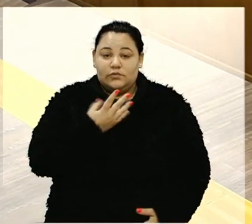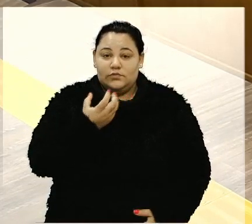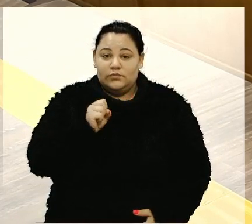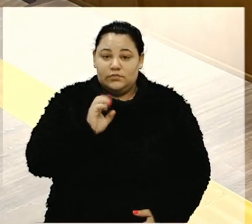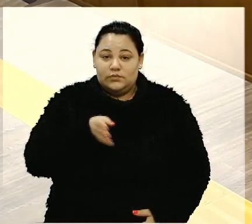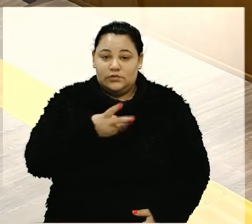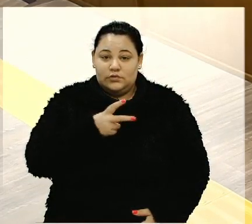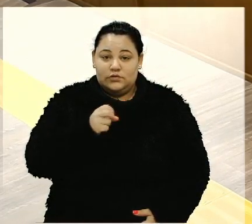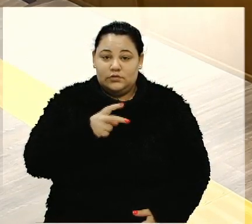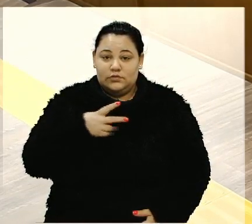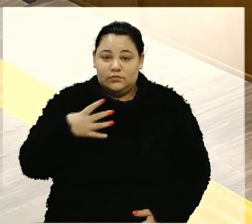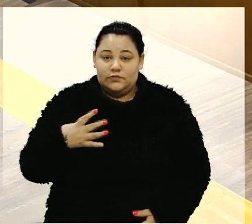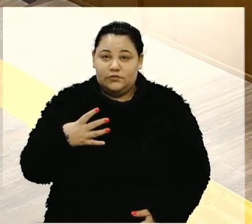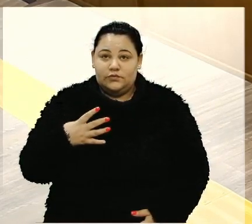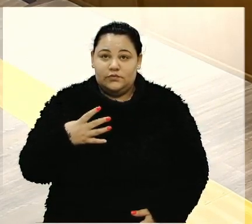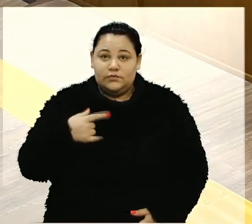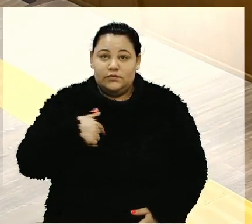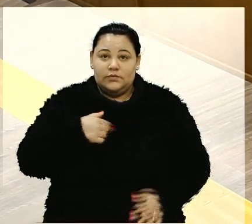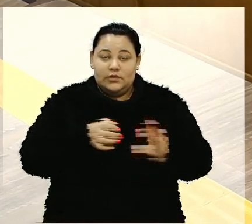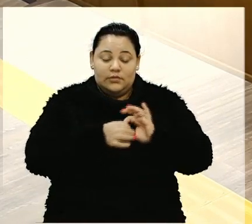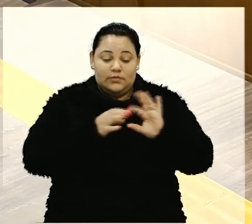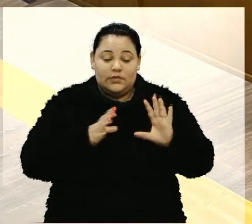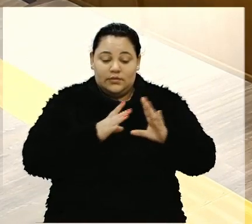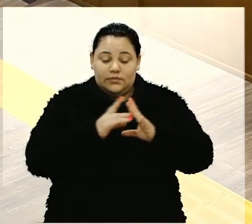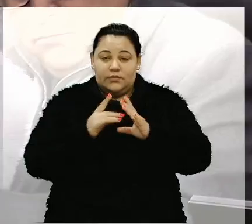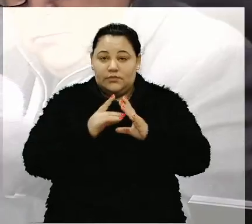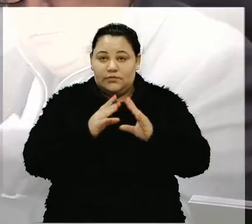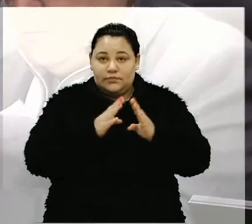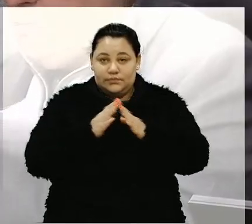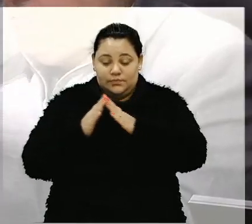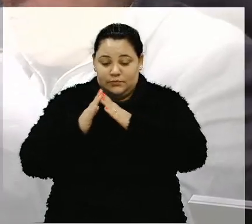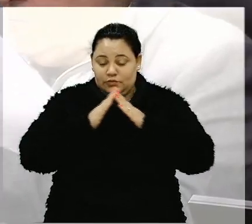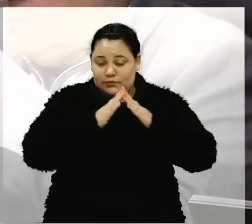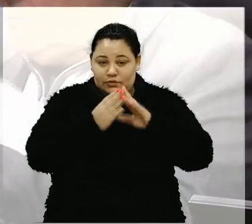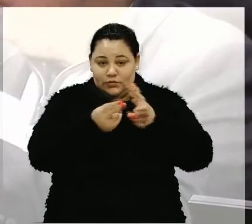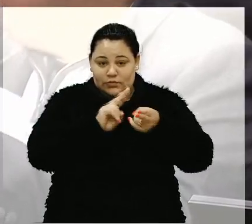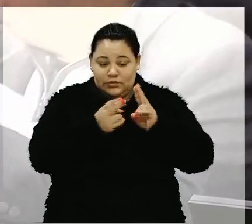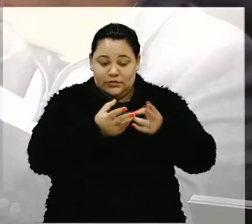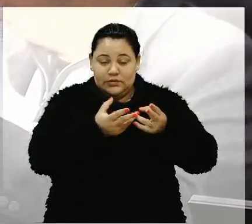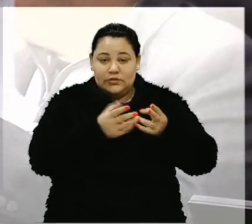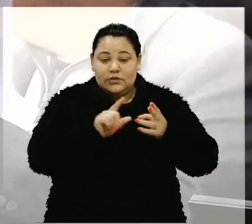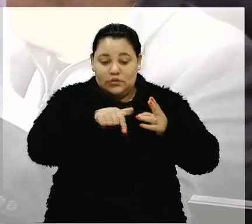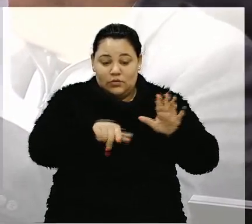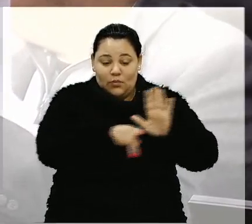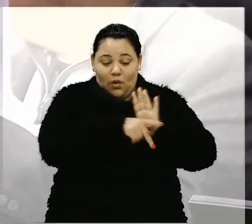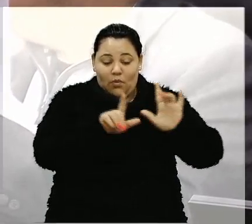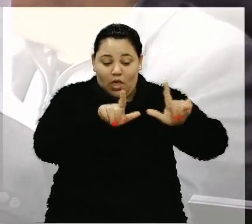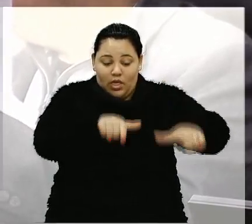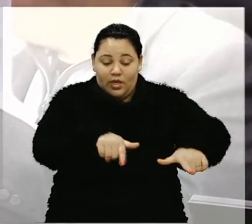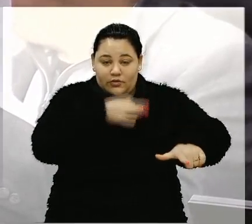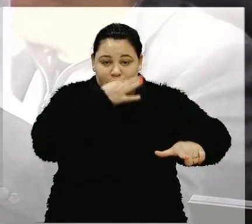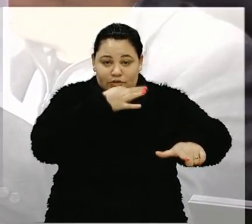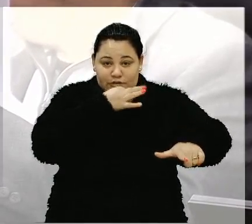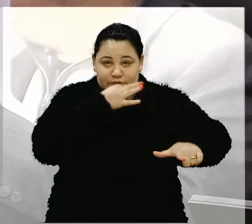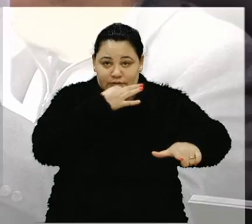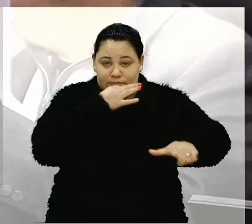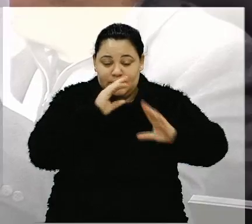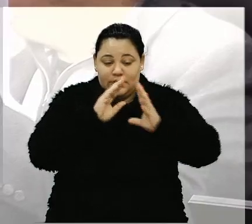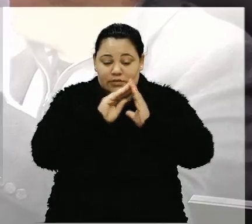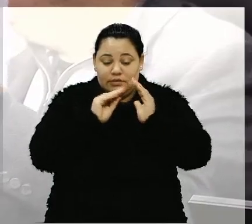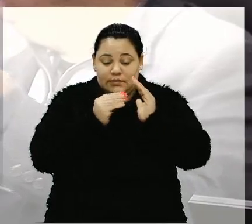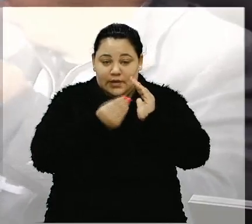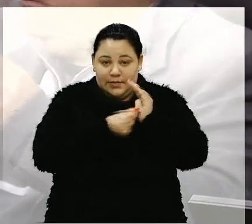que visa desafetar imóveis urbanos pertencentes ao município de Caxias do Sul e autorizar sua alienação ao SAMAI mediante pagamento. O projeto